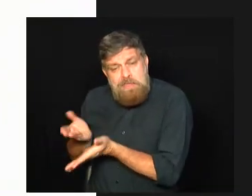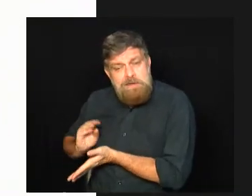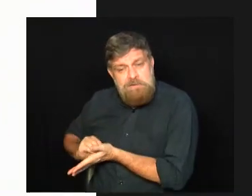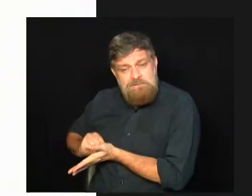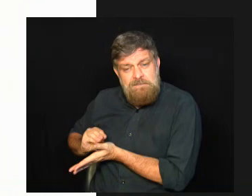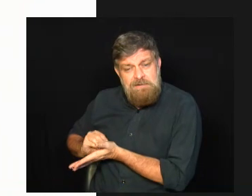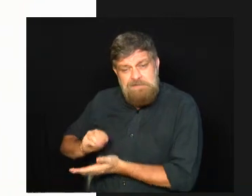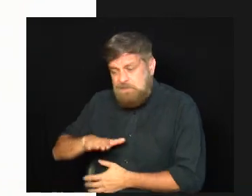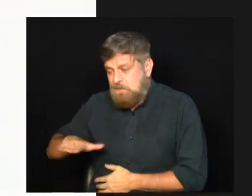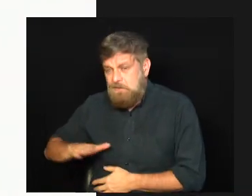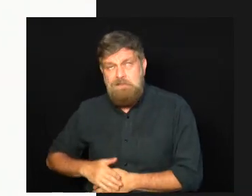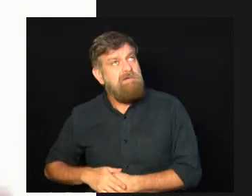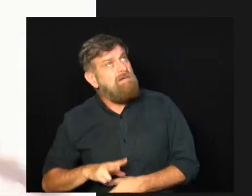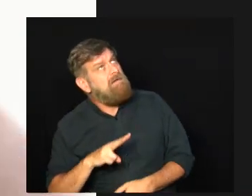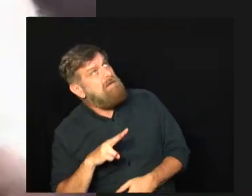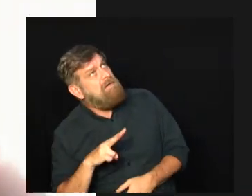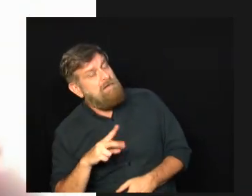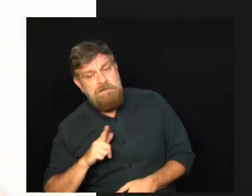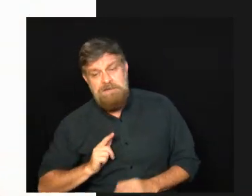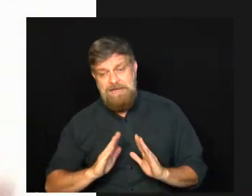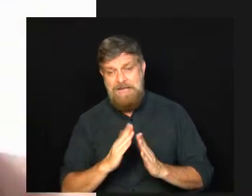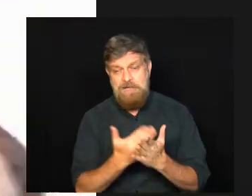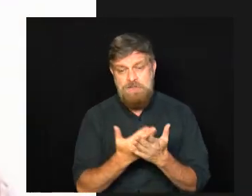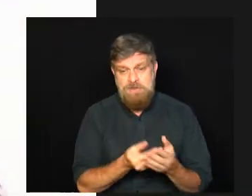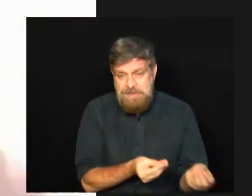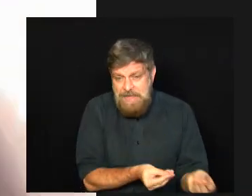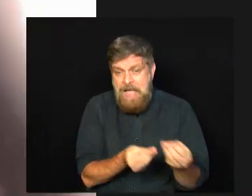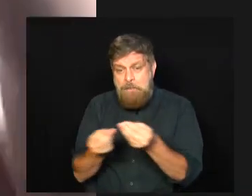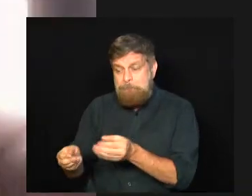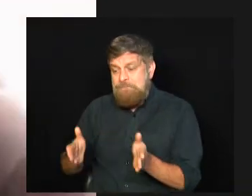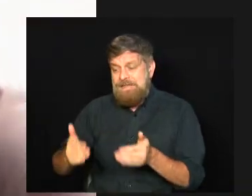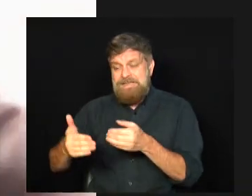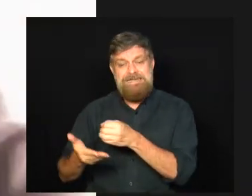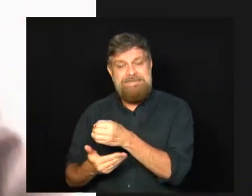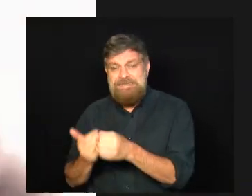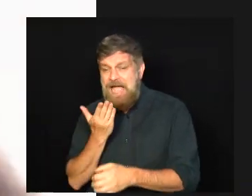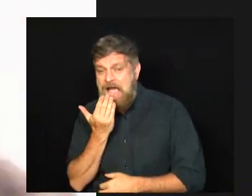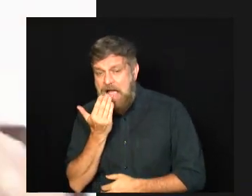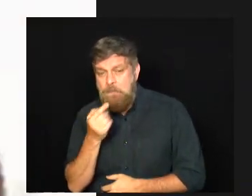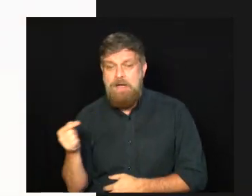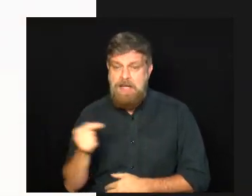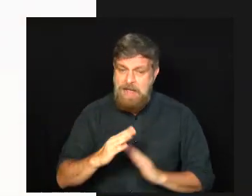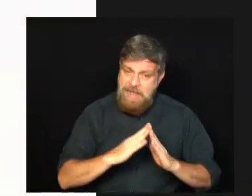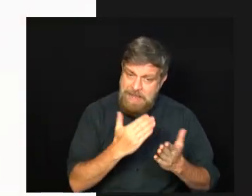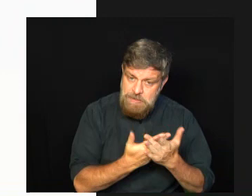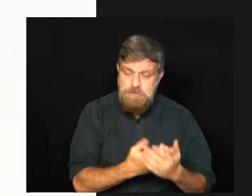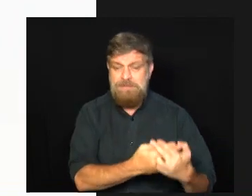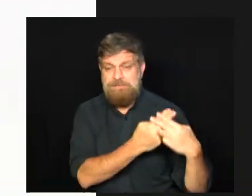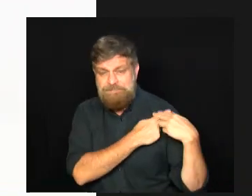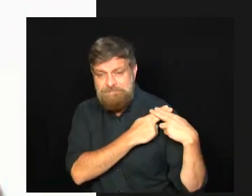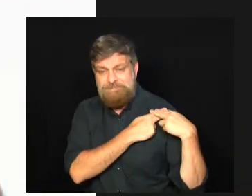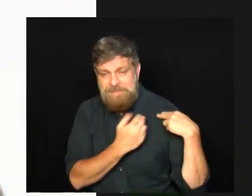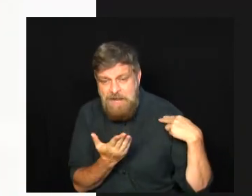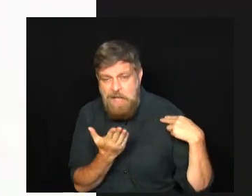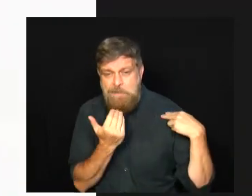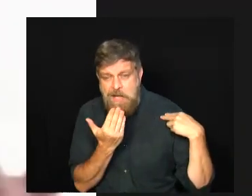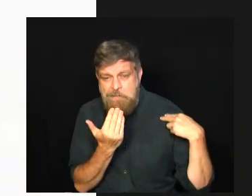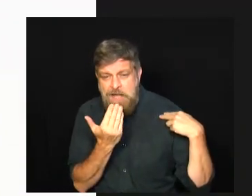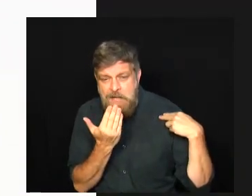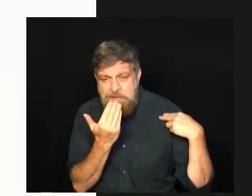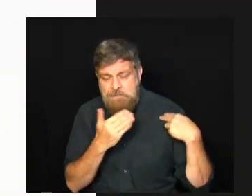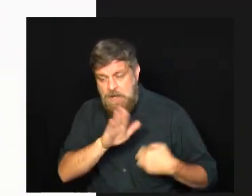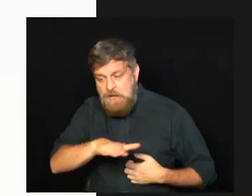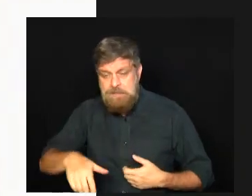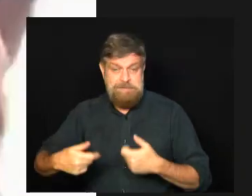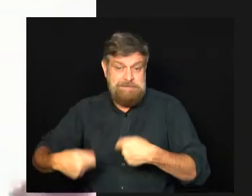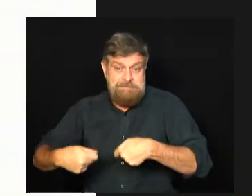isso que muitas vezes a escola ainda está mandando a cesta básica, está fazendo a merenda escolar, porque a criança precisa comer,